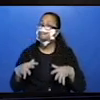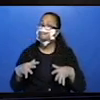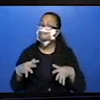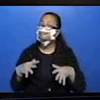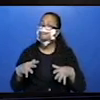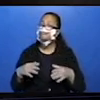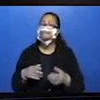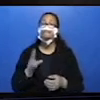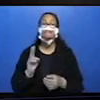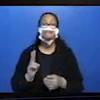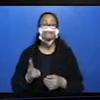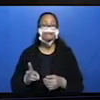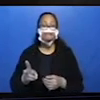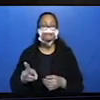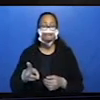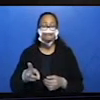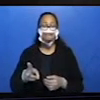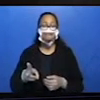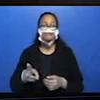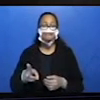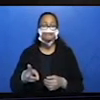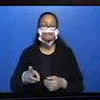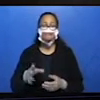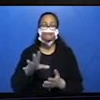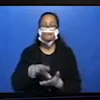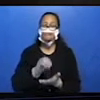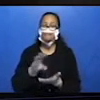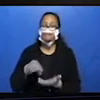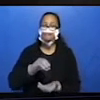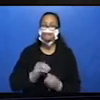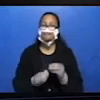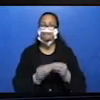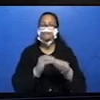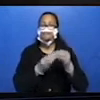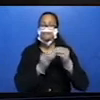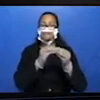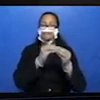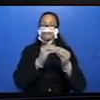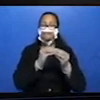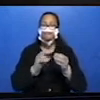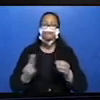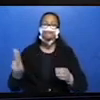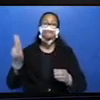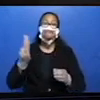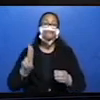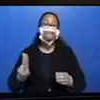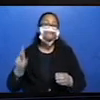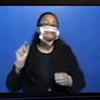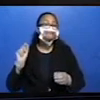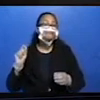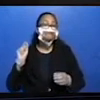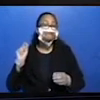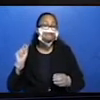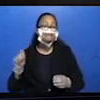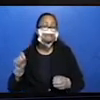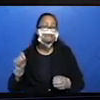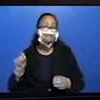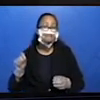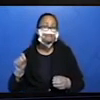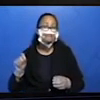Continuando desse outro lado. A fotossíntese utiliza o quê? O que